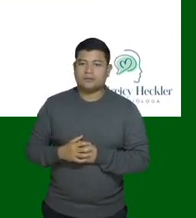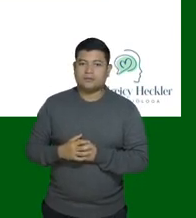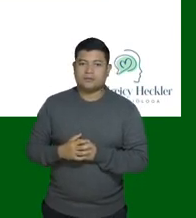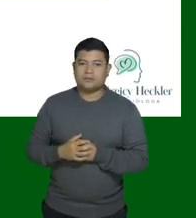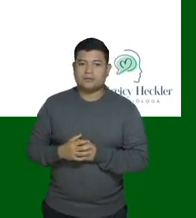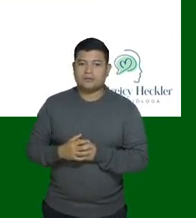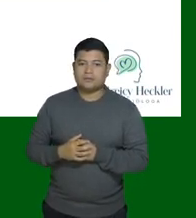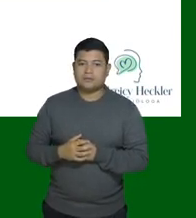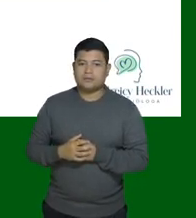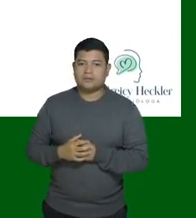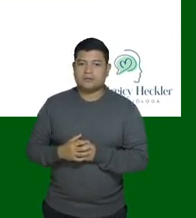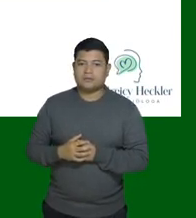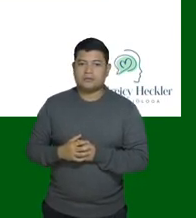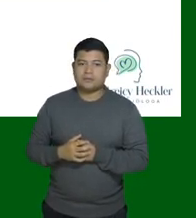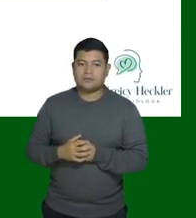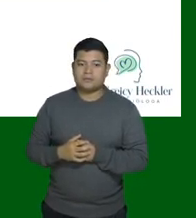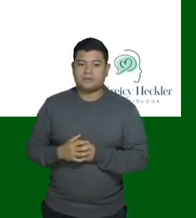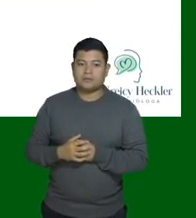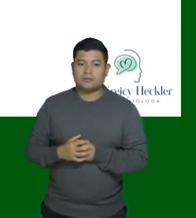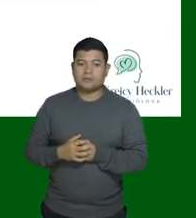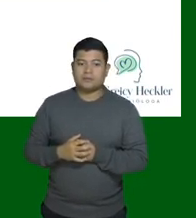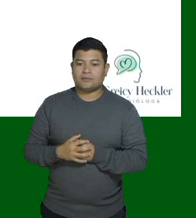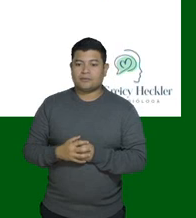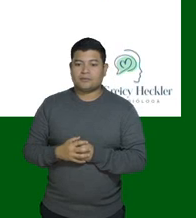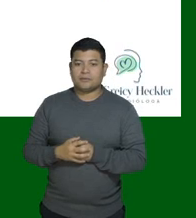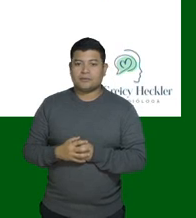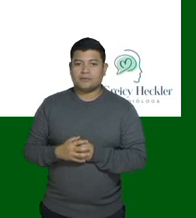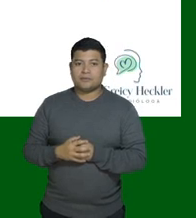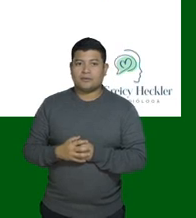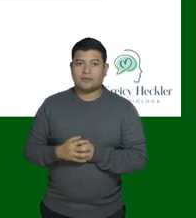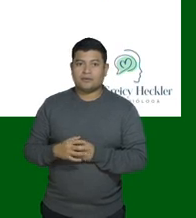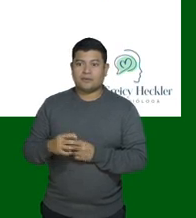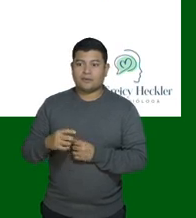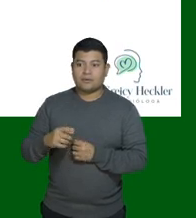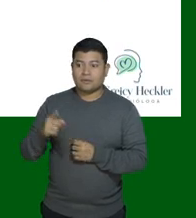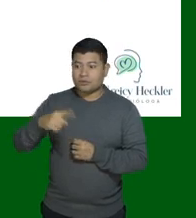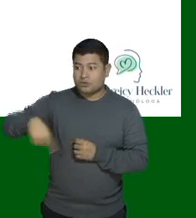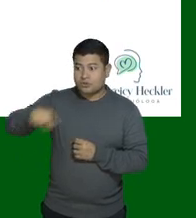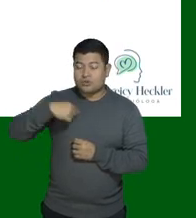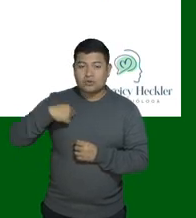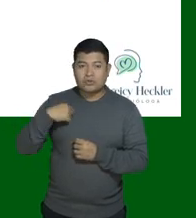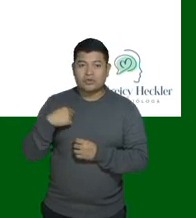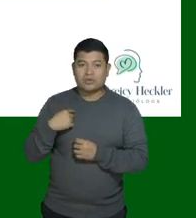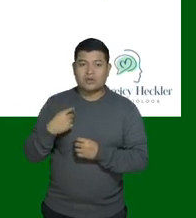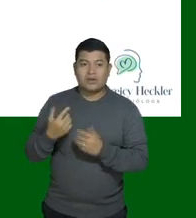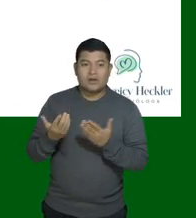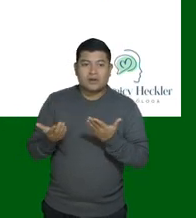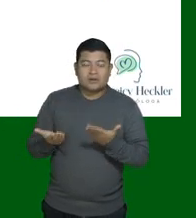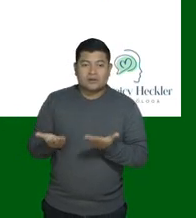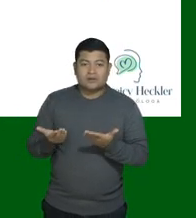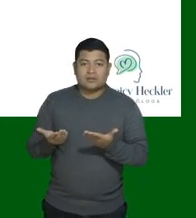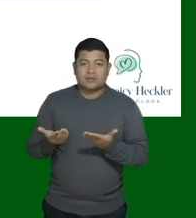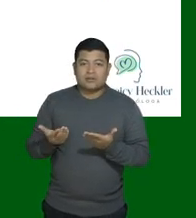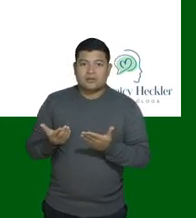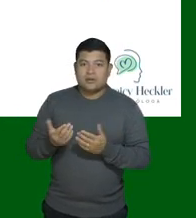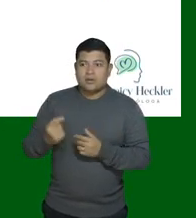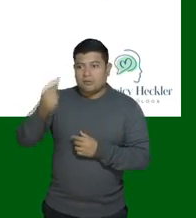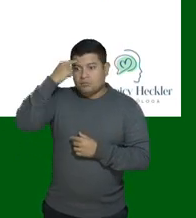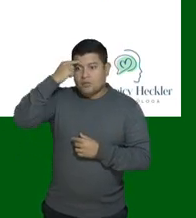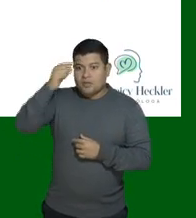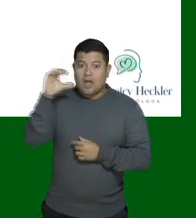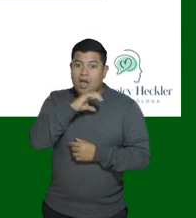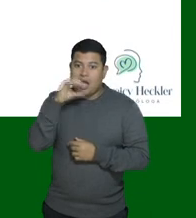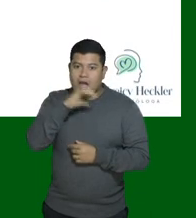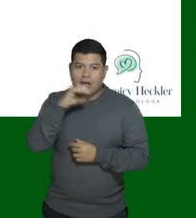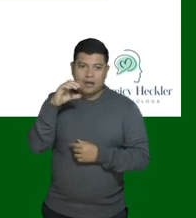Vermelho. O que, que a gente fez agora? Rapidinho. Pensem rápido, processem rápido.